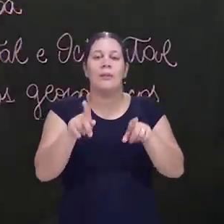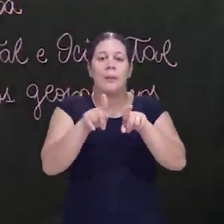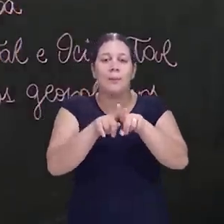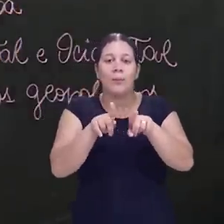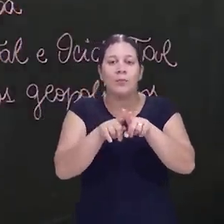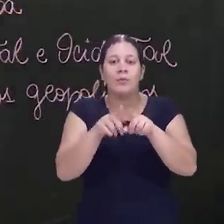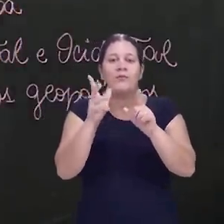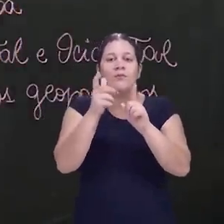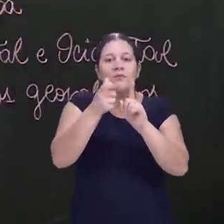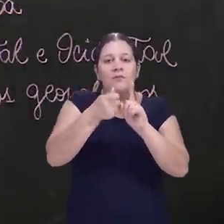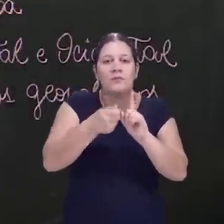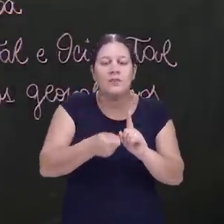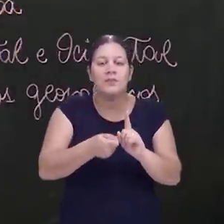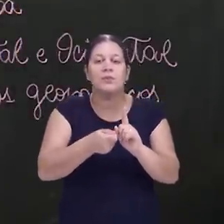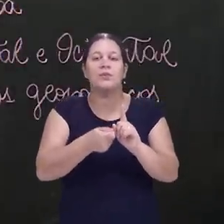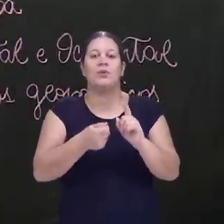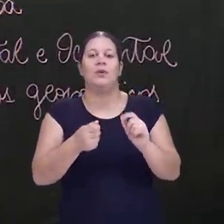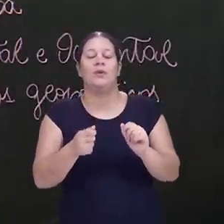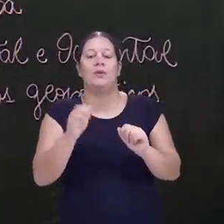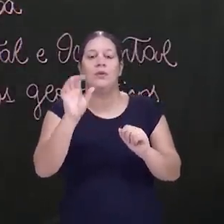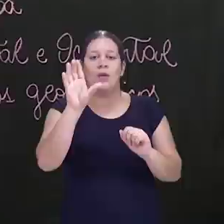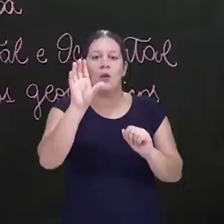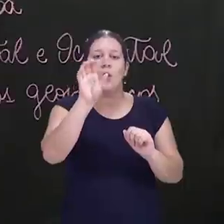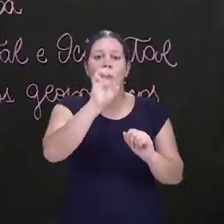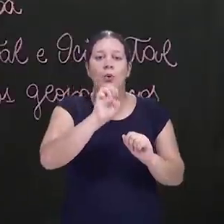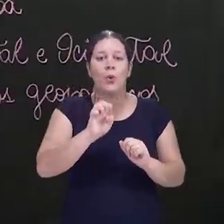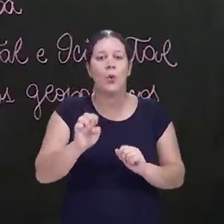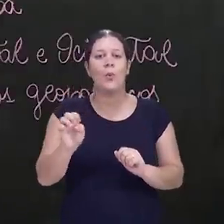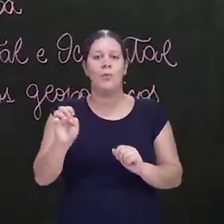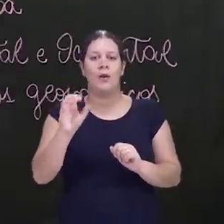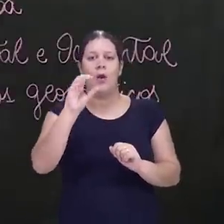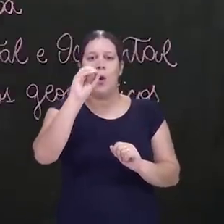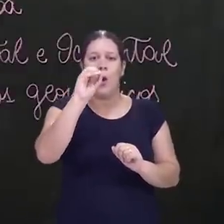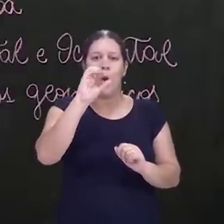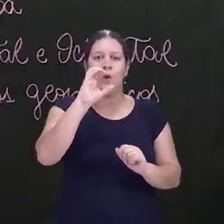físico-geográfico, ela vai definir a Europa Ocidental